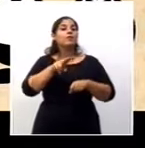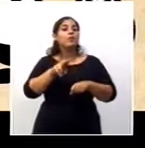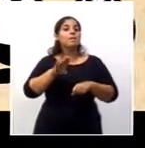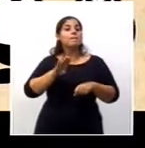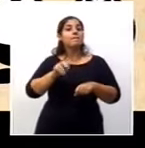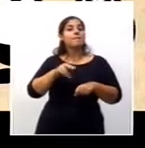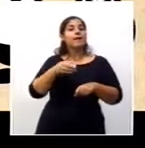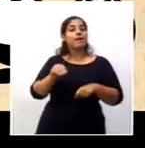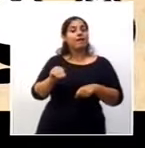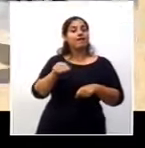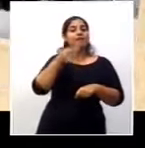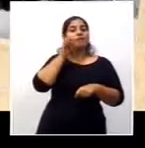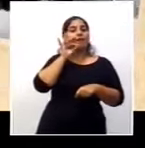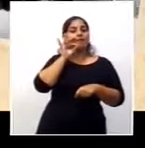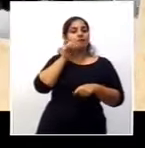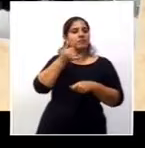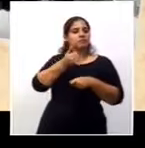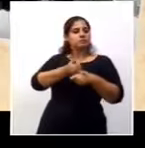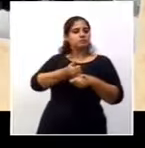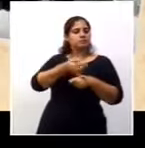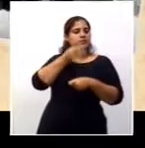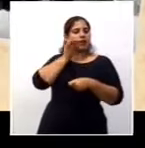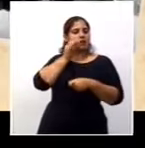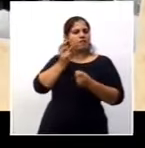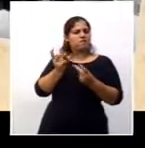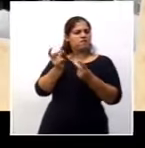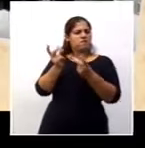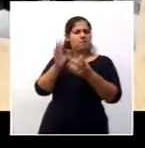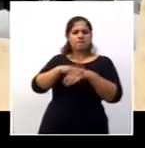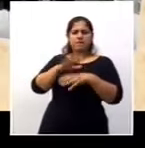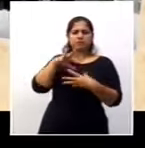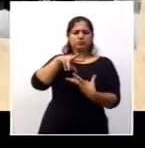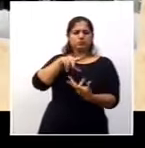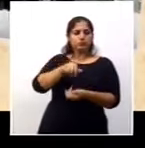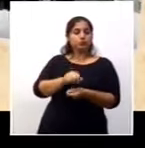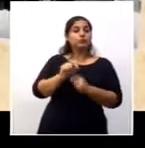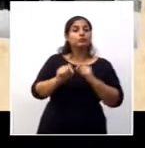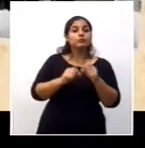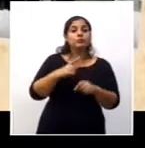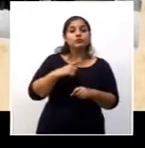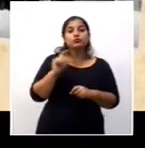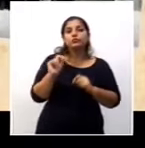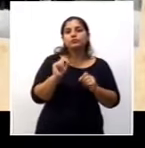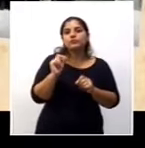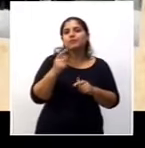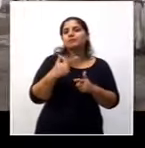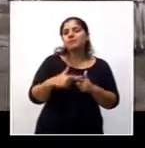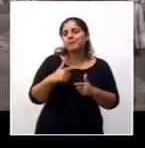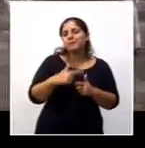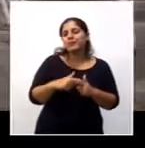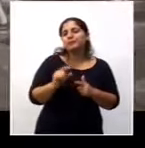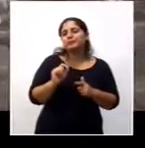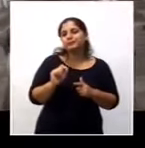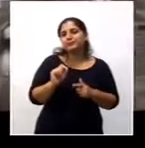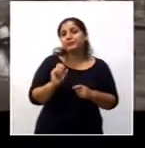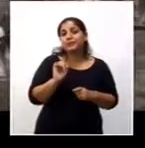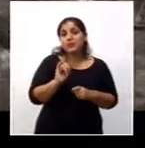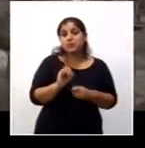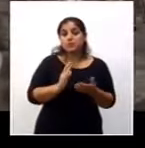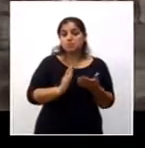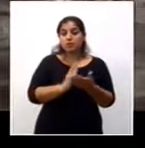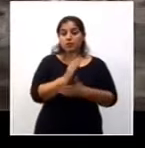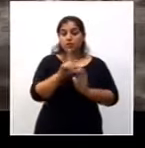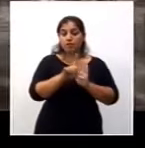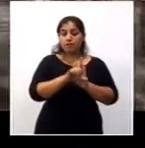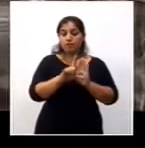barões do café, o produto brasileiro mais vendido no mundo. E eles tinham um grande problema. Com a aprovação da